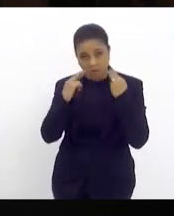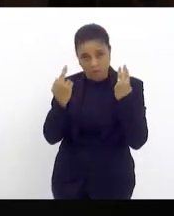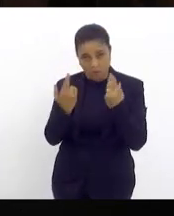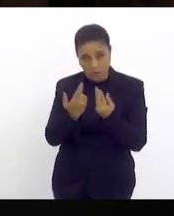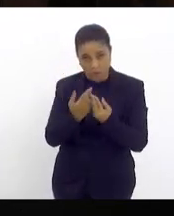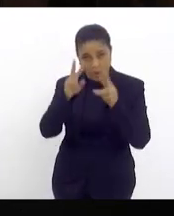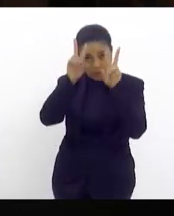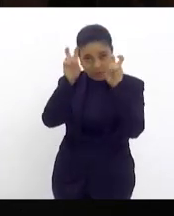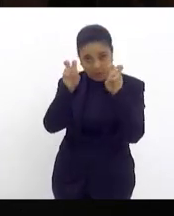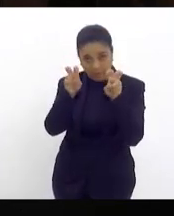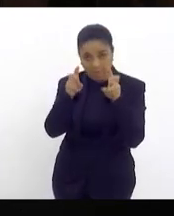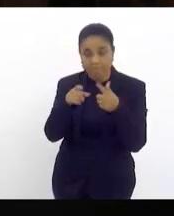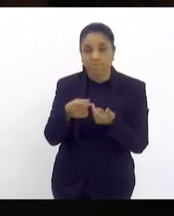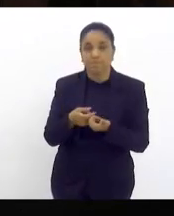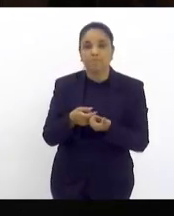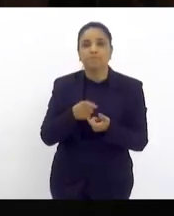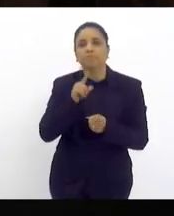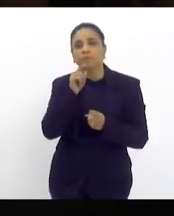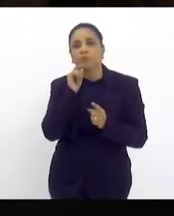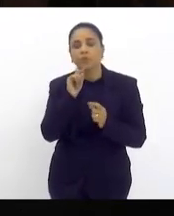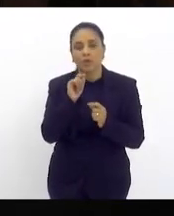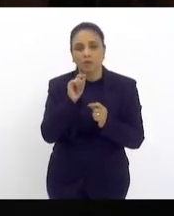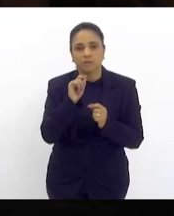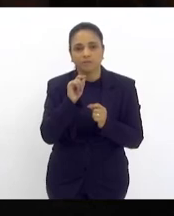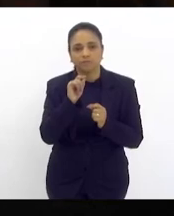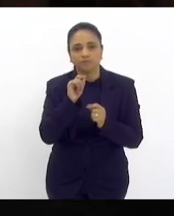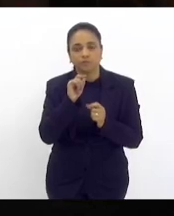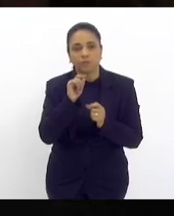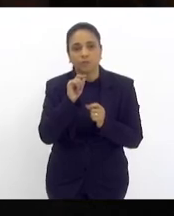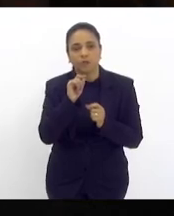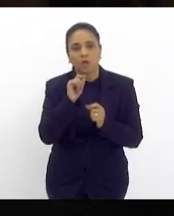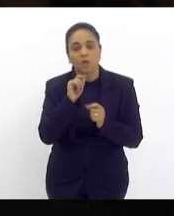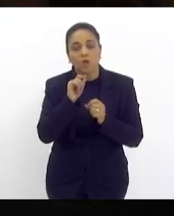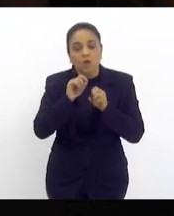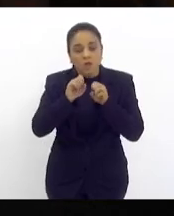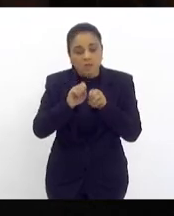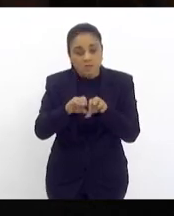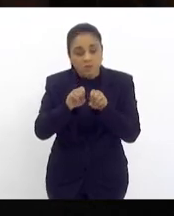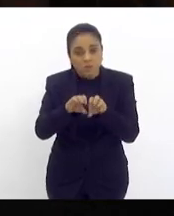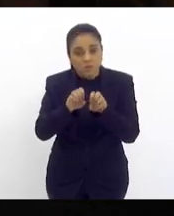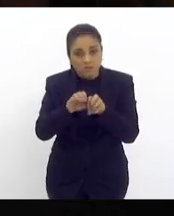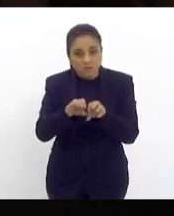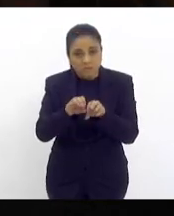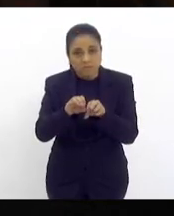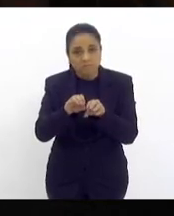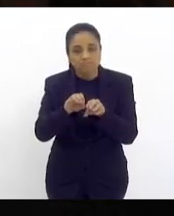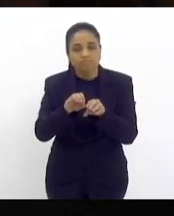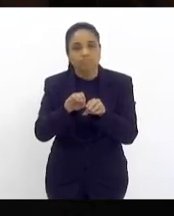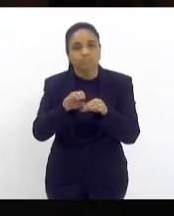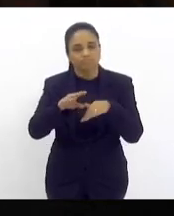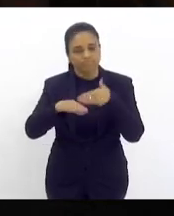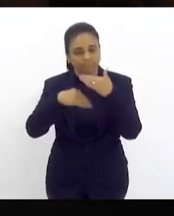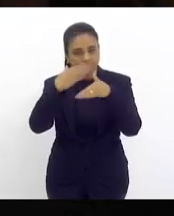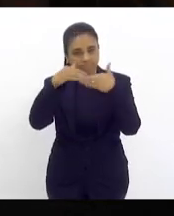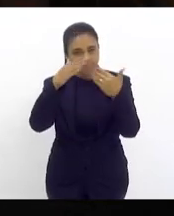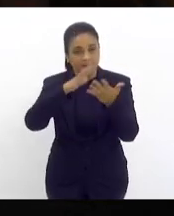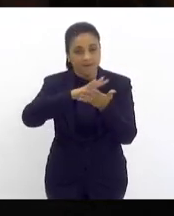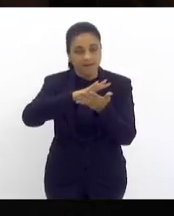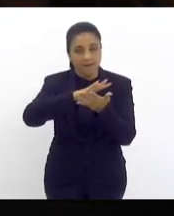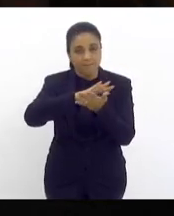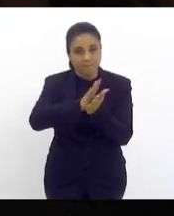foi a perspectiva de uma construção de uma educação de racista no município de São Gonçalo